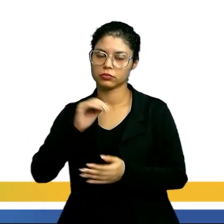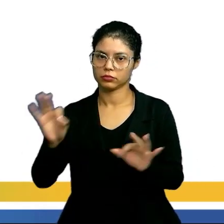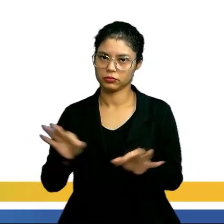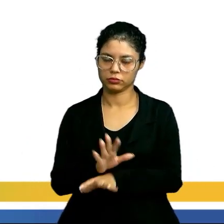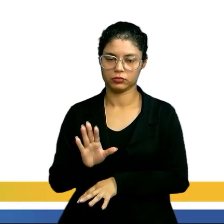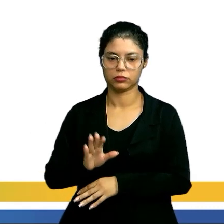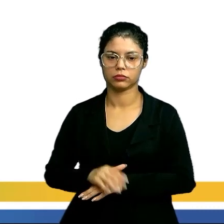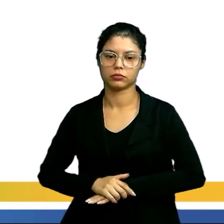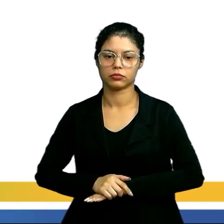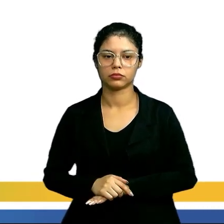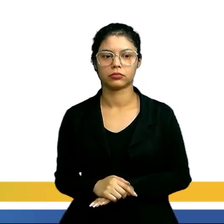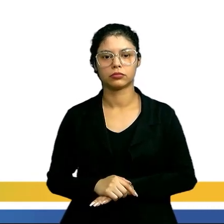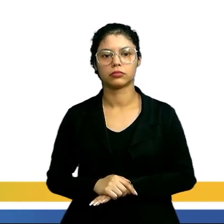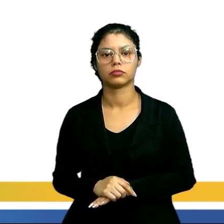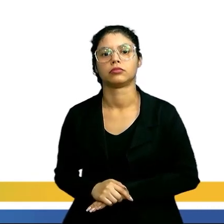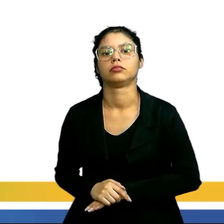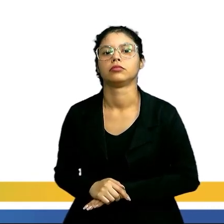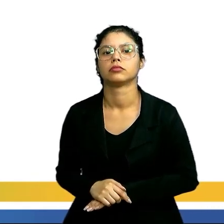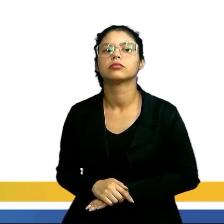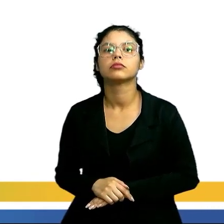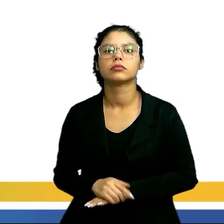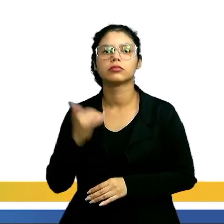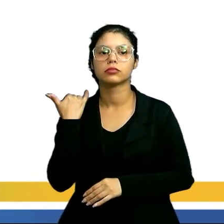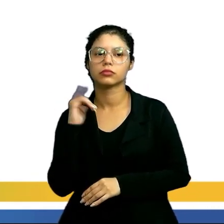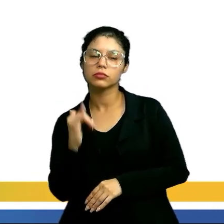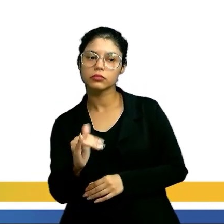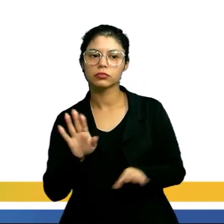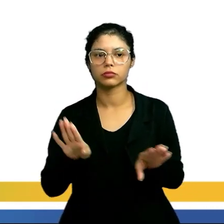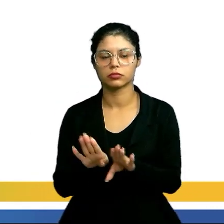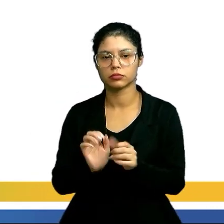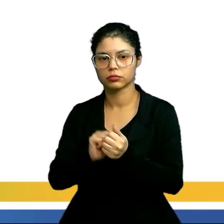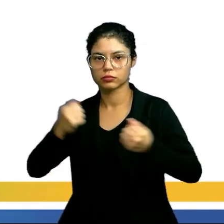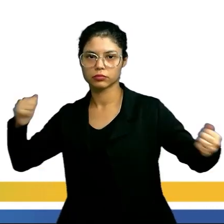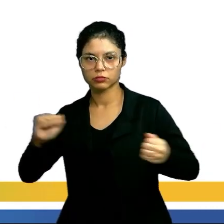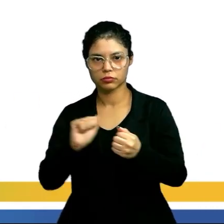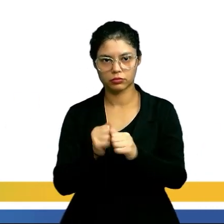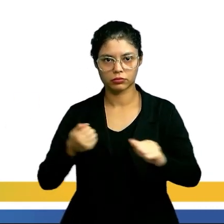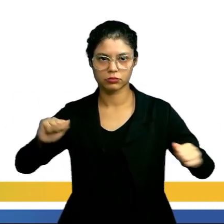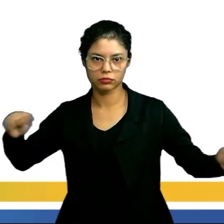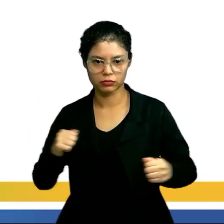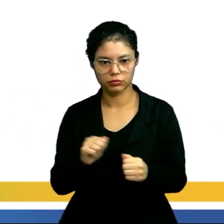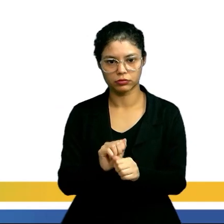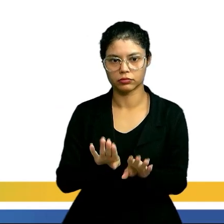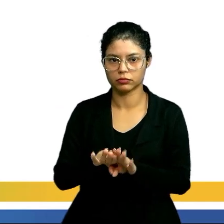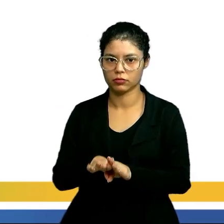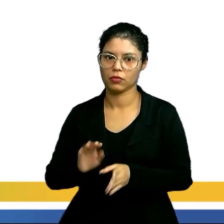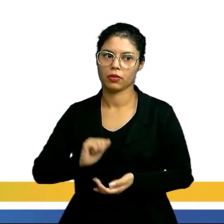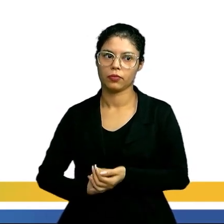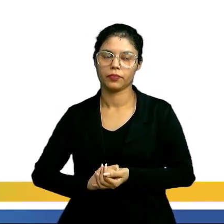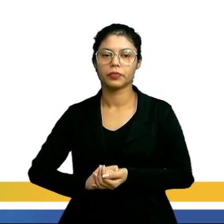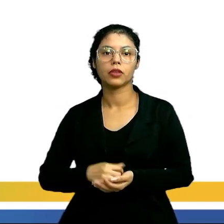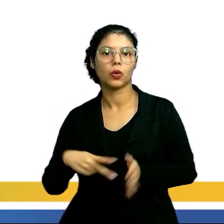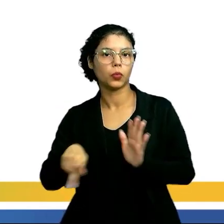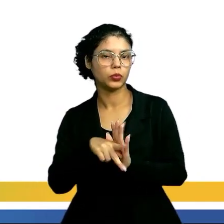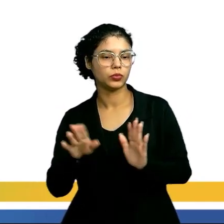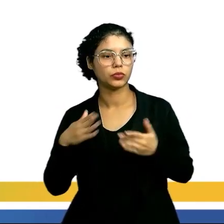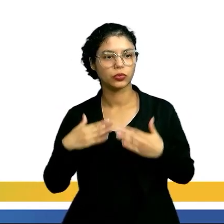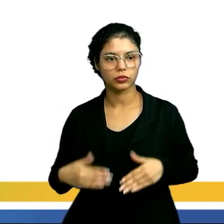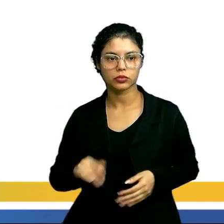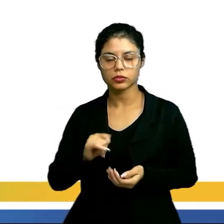sempre que, sobre o sistema, não atuar forças dissipativas. Ah, professor, o que é força dissipativa? Força dissipativa é aquela força que